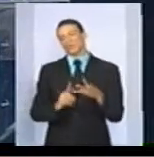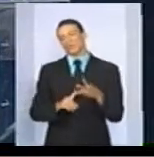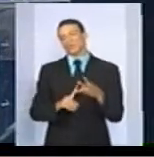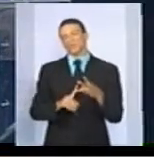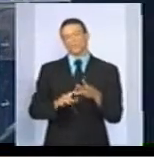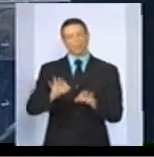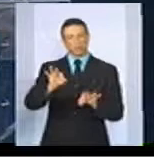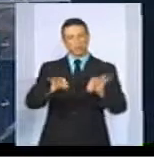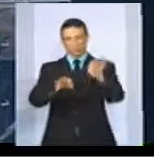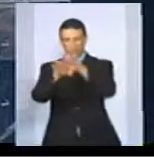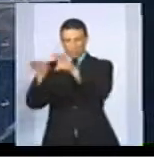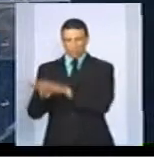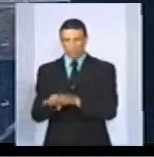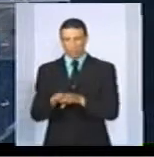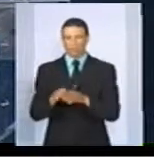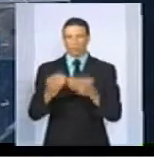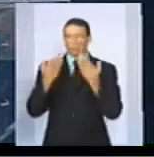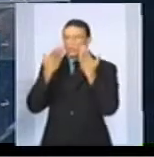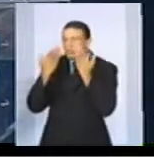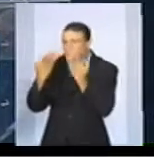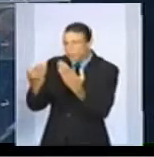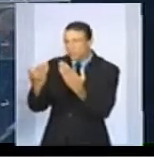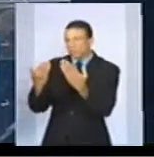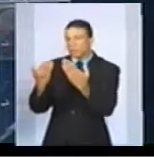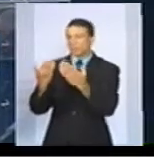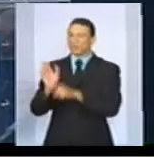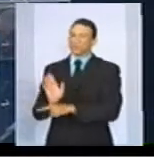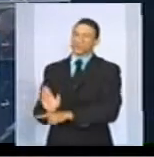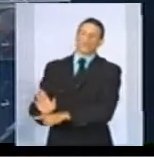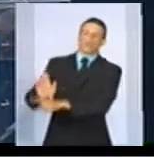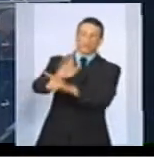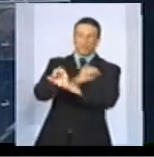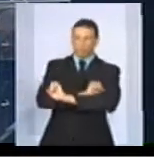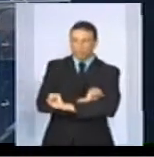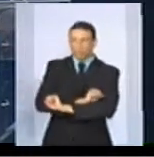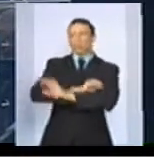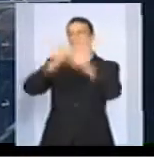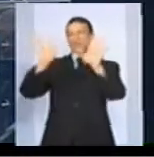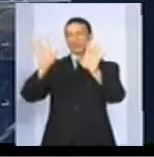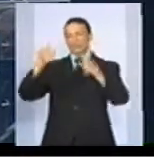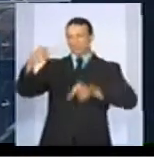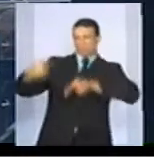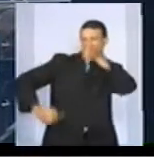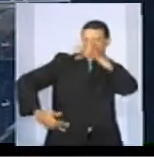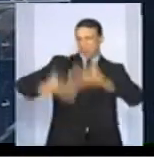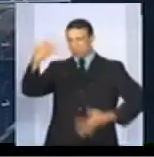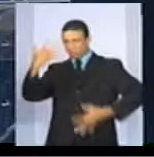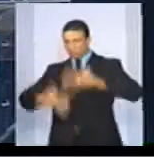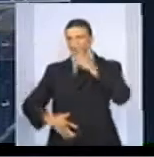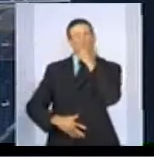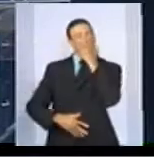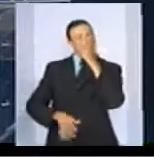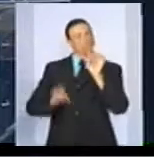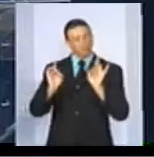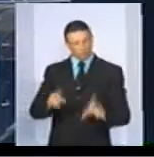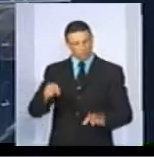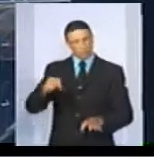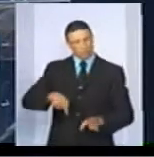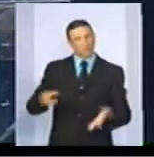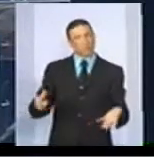proporcionalidade moralidade ampla defesa contraditório que é o que aqui se